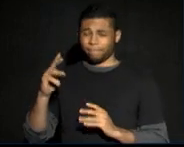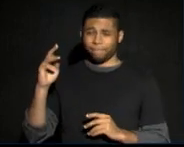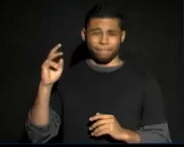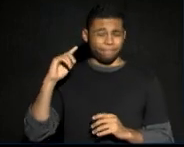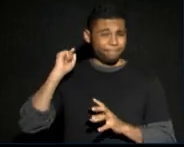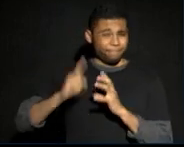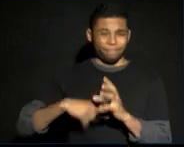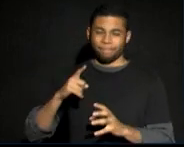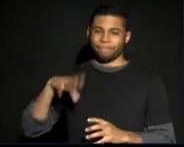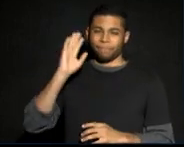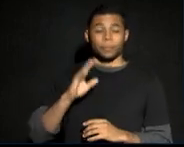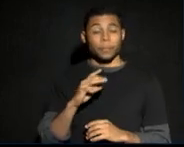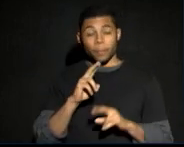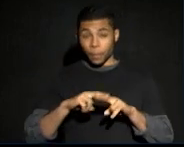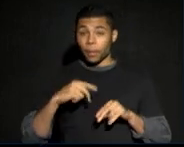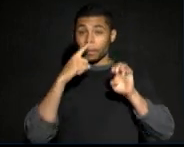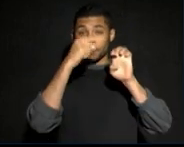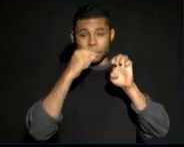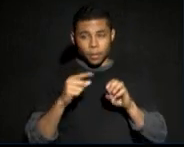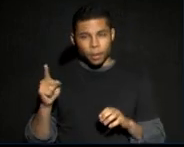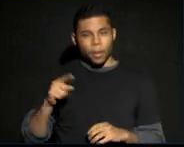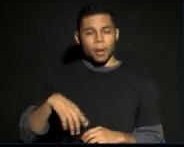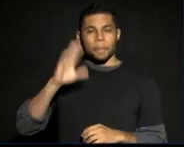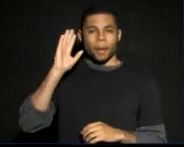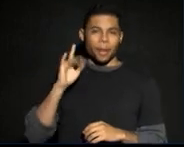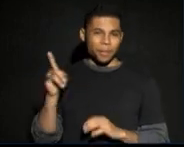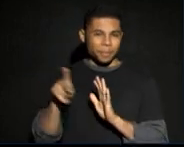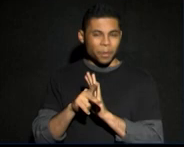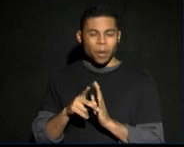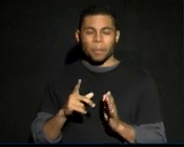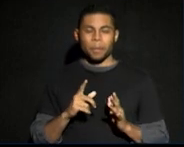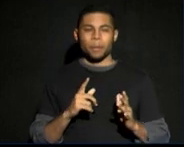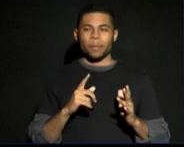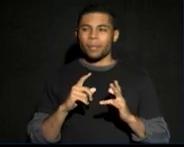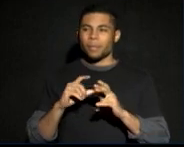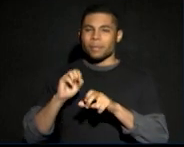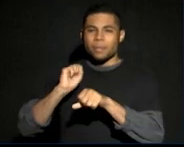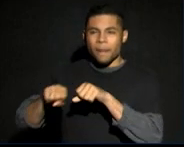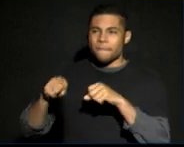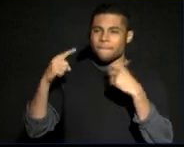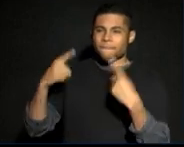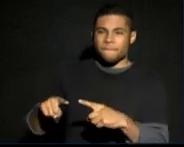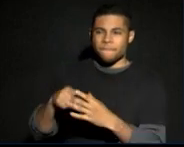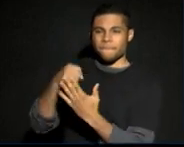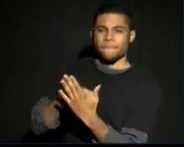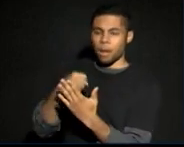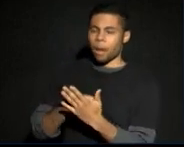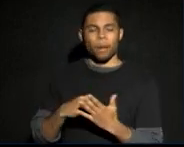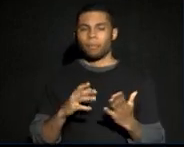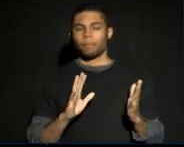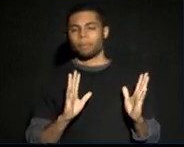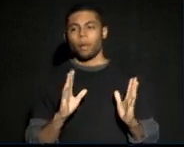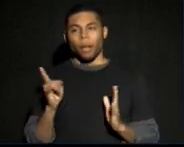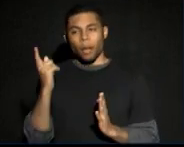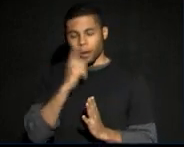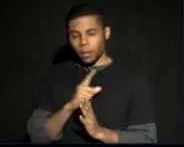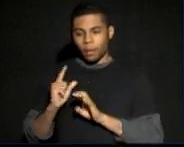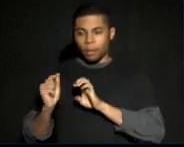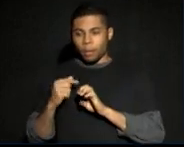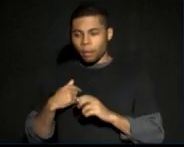mundo né E aí o empreendedorismo é a porta de saída do ciclo de abuso então a gente pode conciliar essa vocação